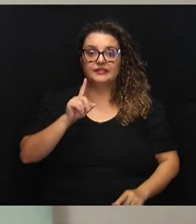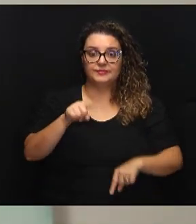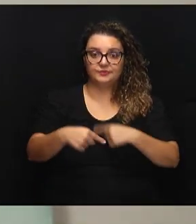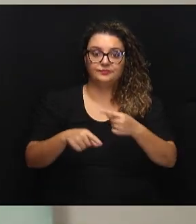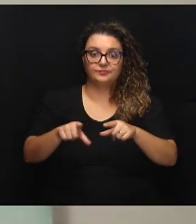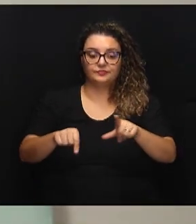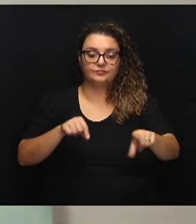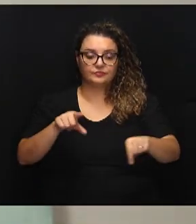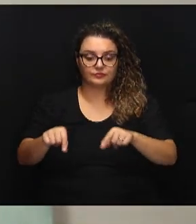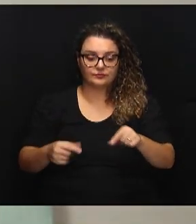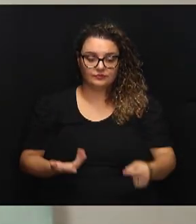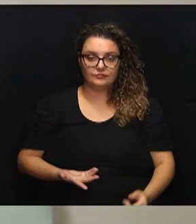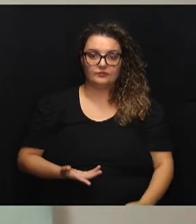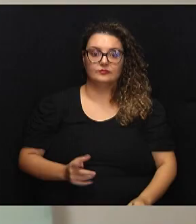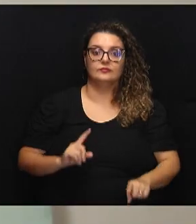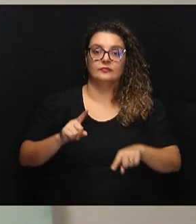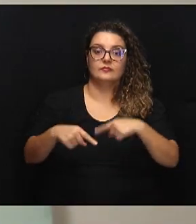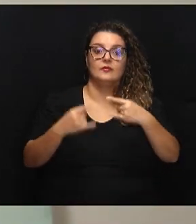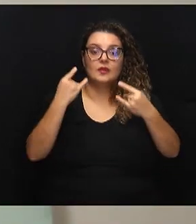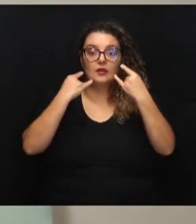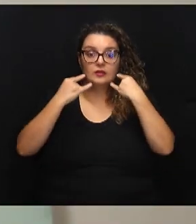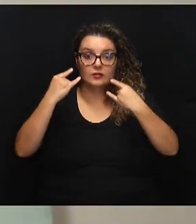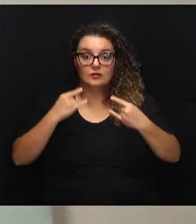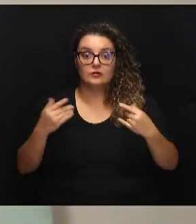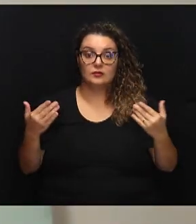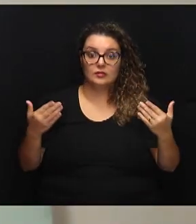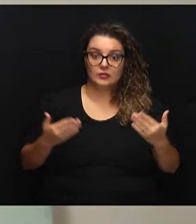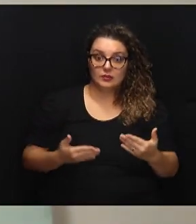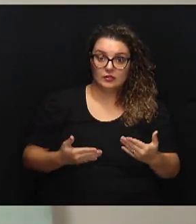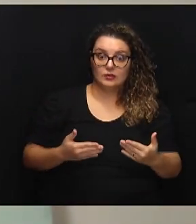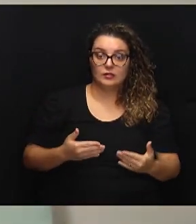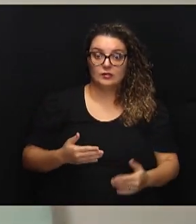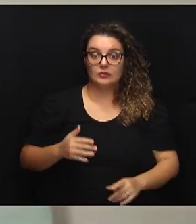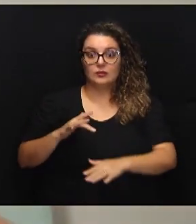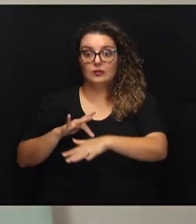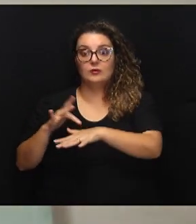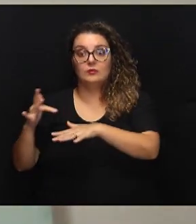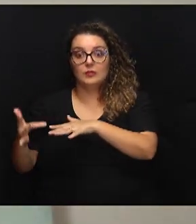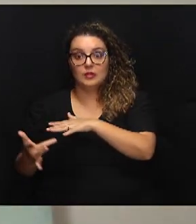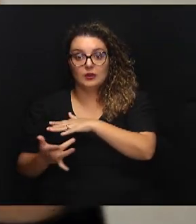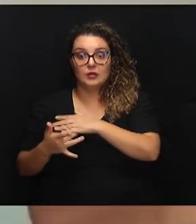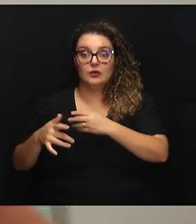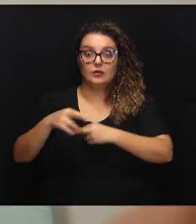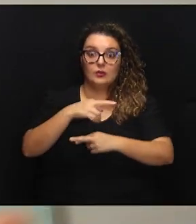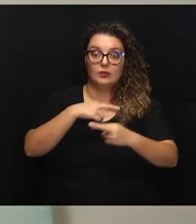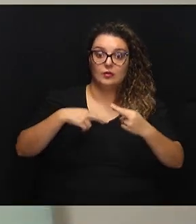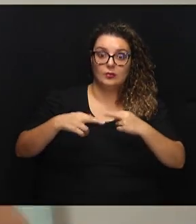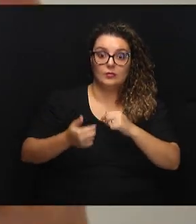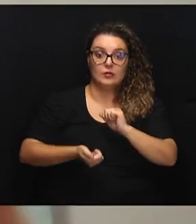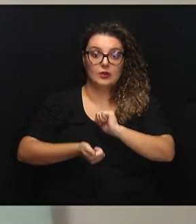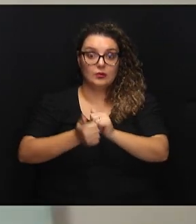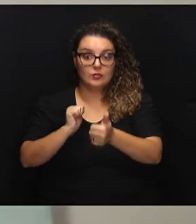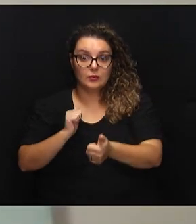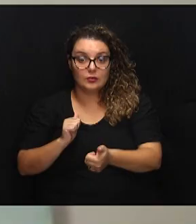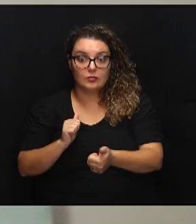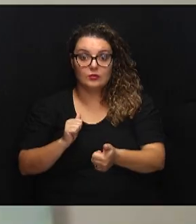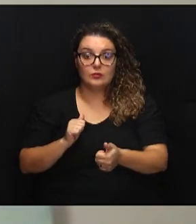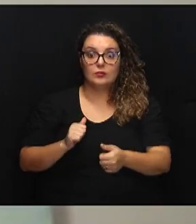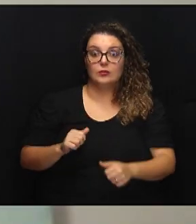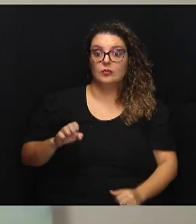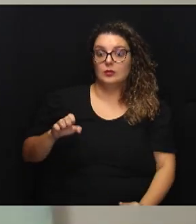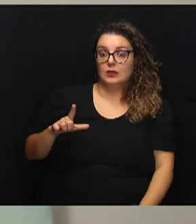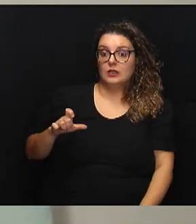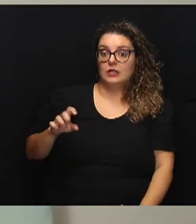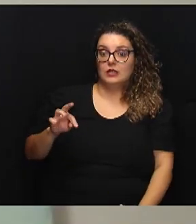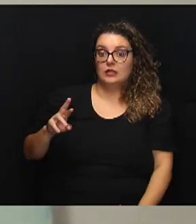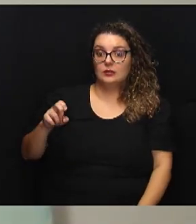opções, né? E outros interesses, e agora com as mídias, né? Com a questão do esportes, né? Jogos eletrônicos e